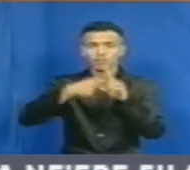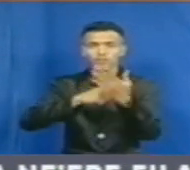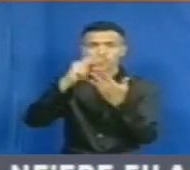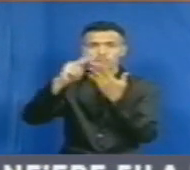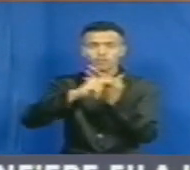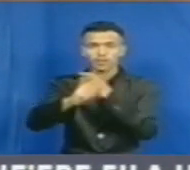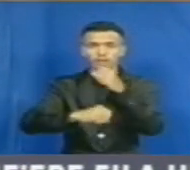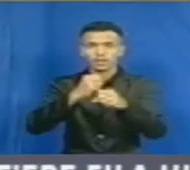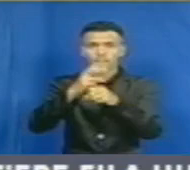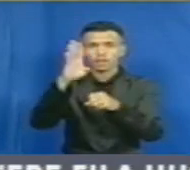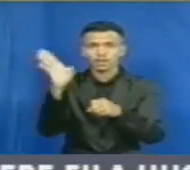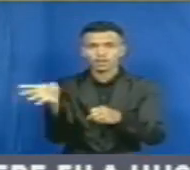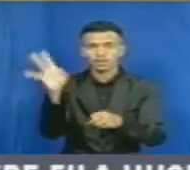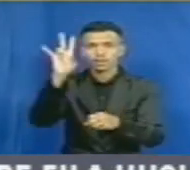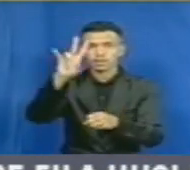resinito.